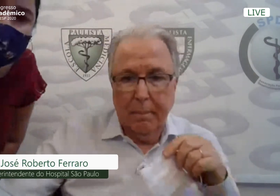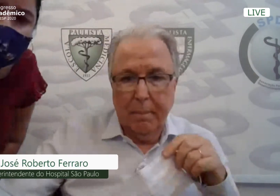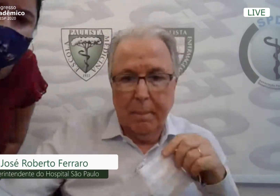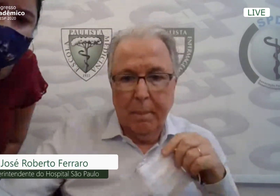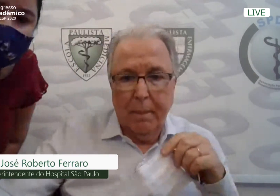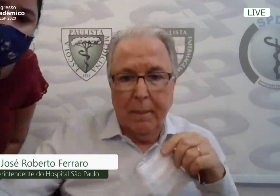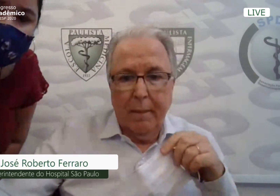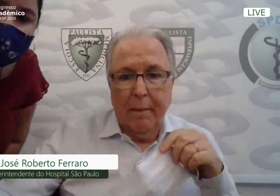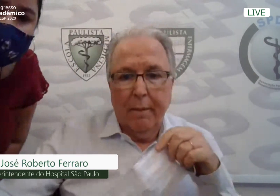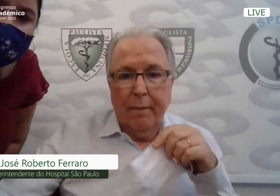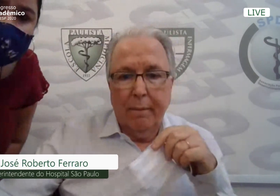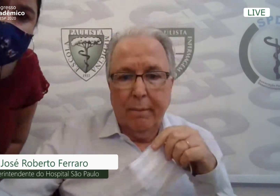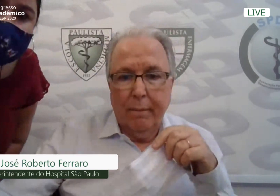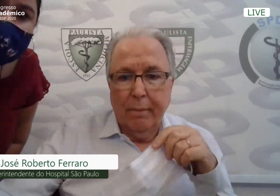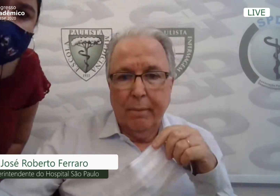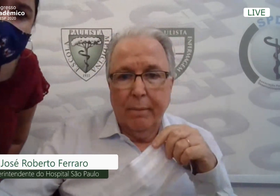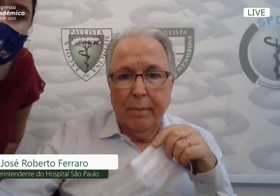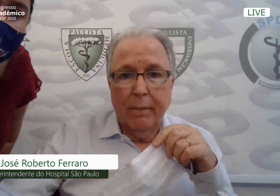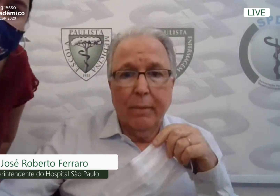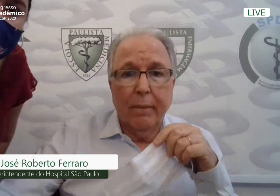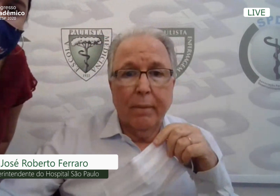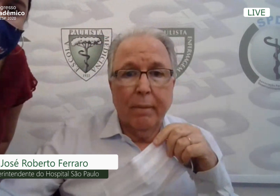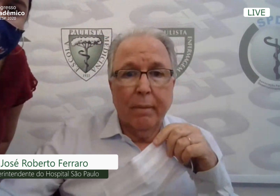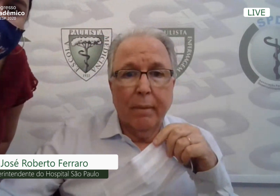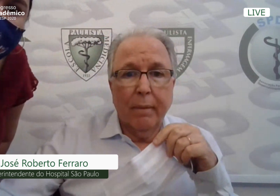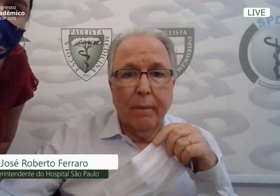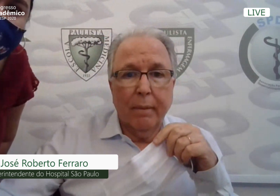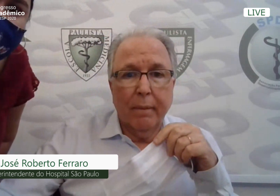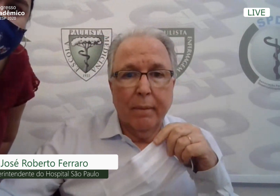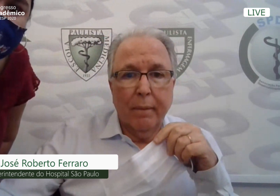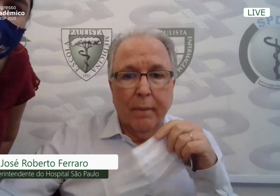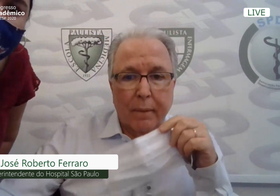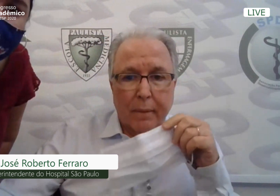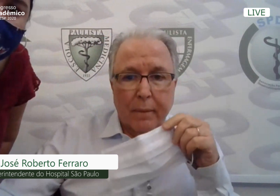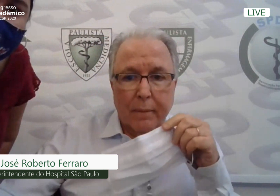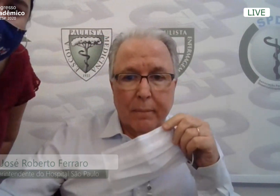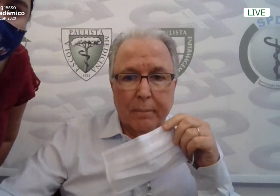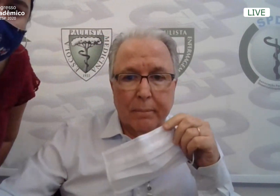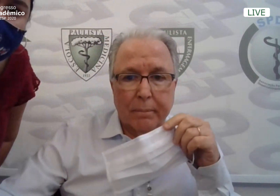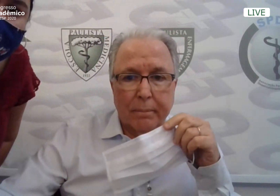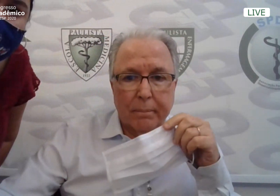Aqui? Isso. Uhum. Clica aqui.